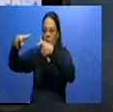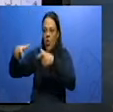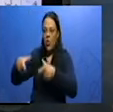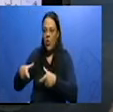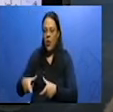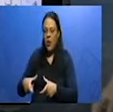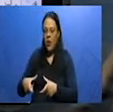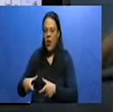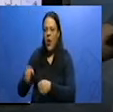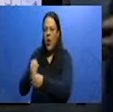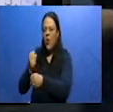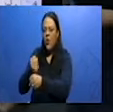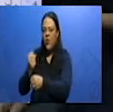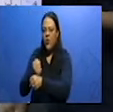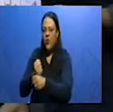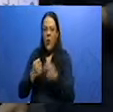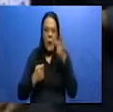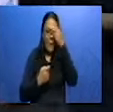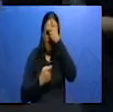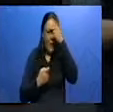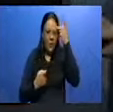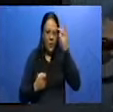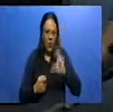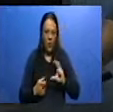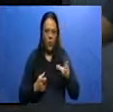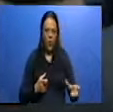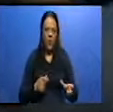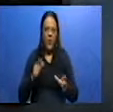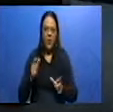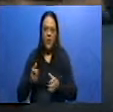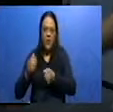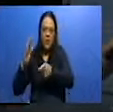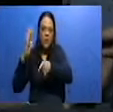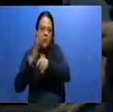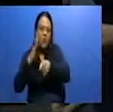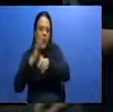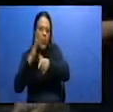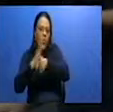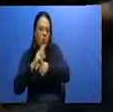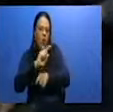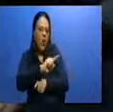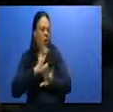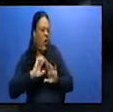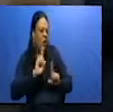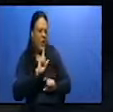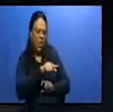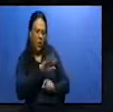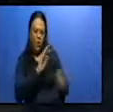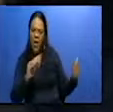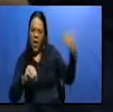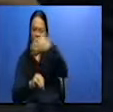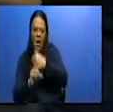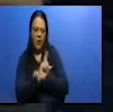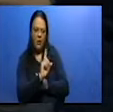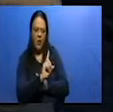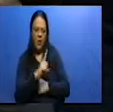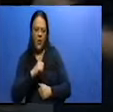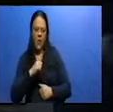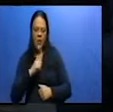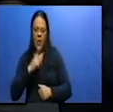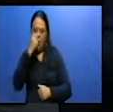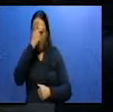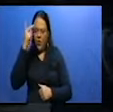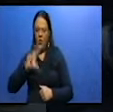os portugueses ocuparam para proteger ali e falar, ó, aqui é nosso, chega ninguém aqui não. Aqui já tem português,